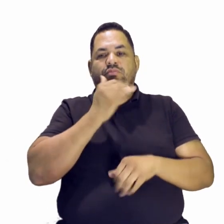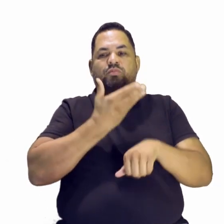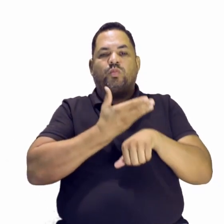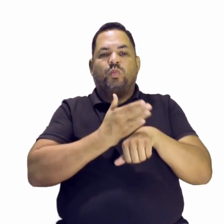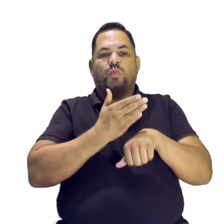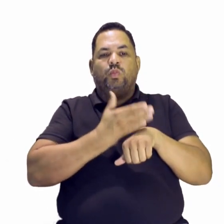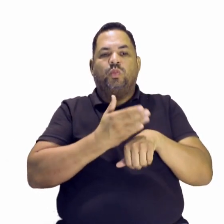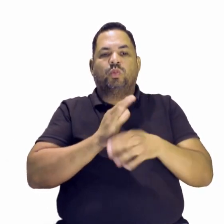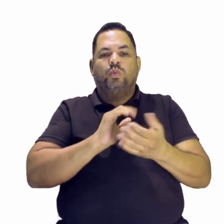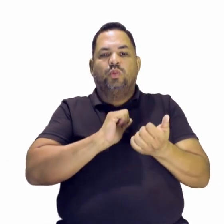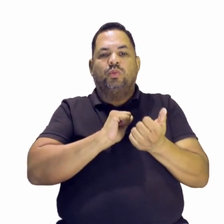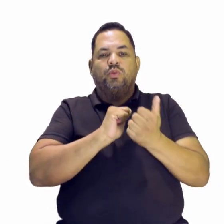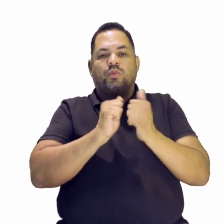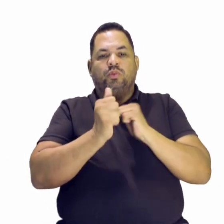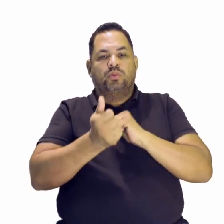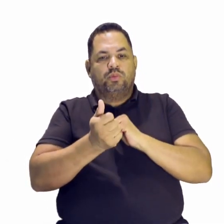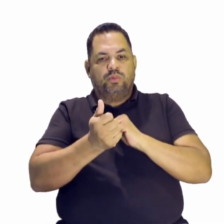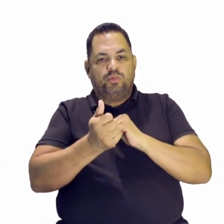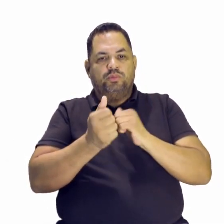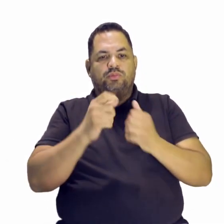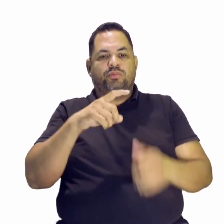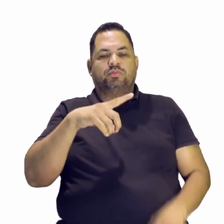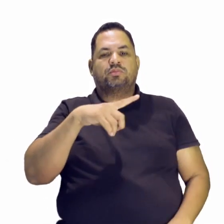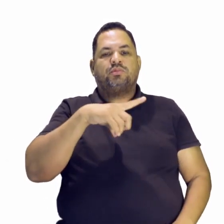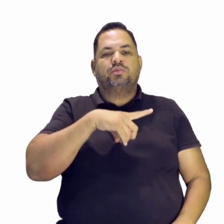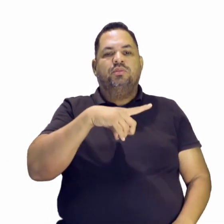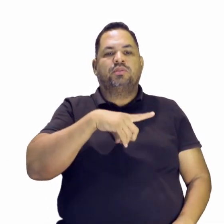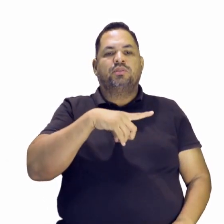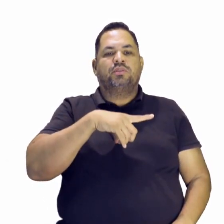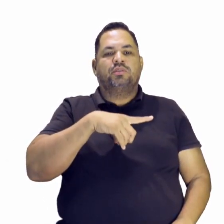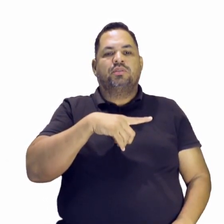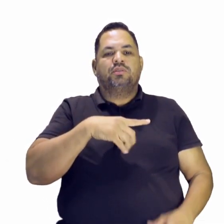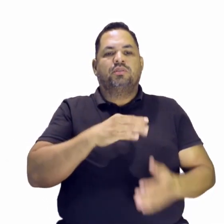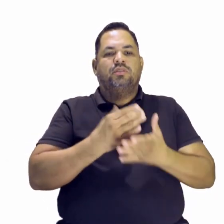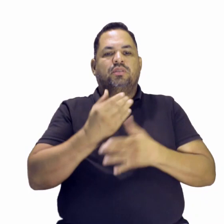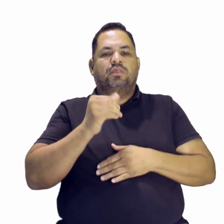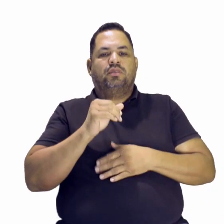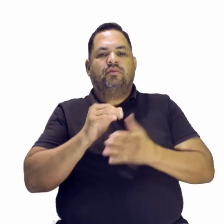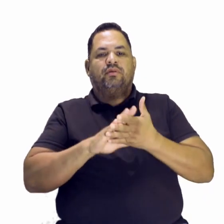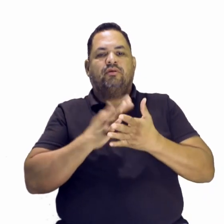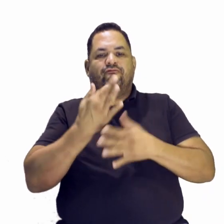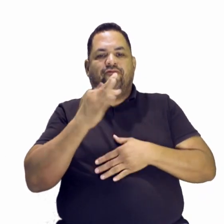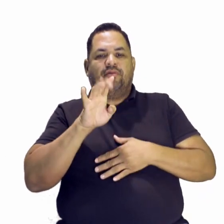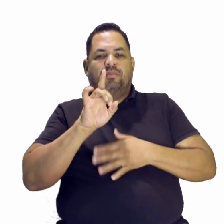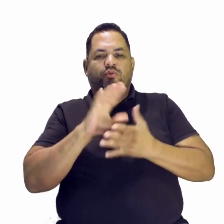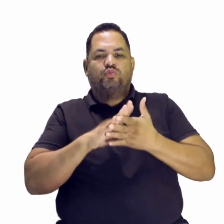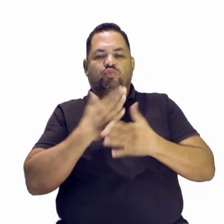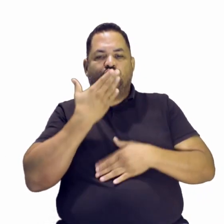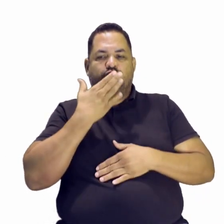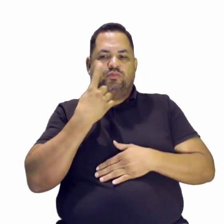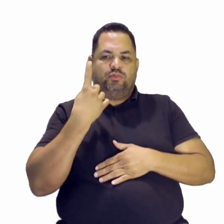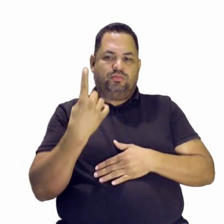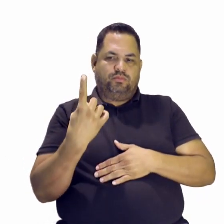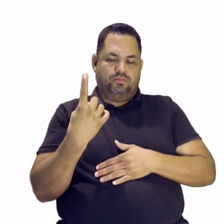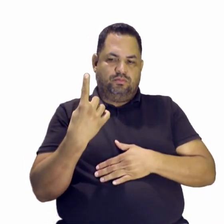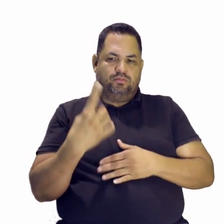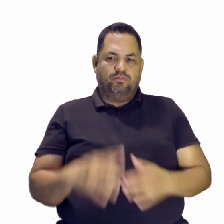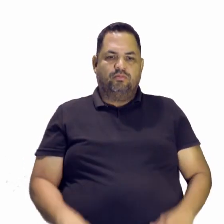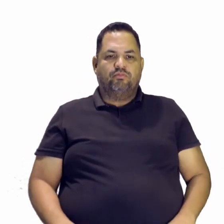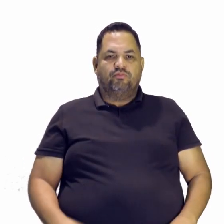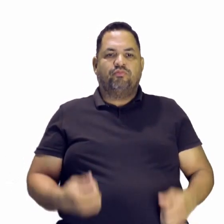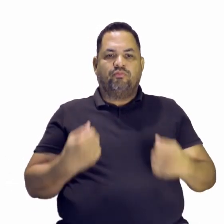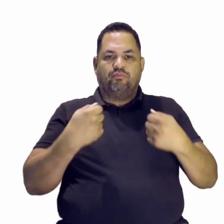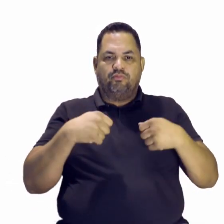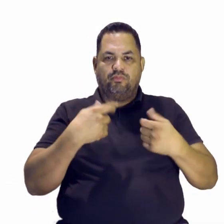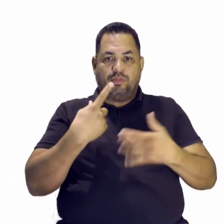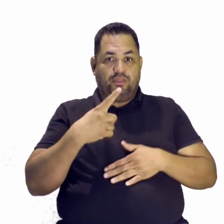exercício ou de esporte que recruta fibras do tipo 1. Pode-se